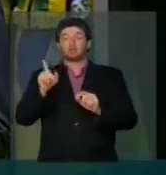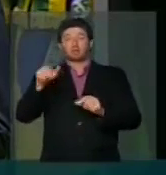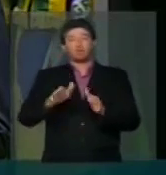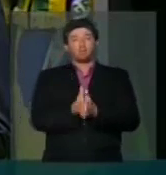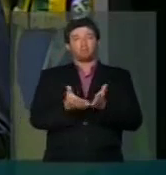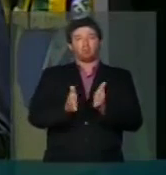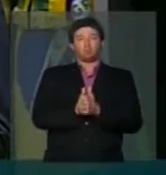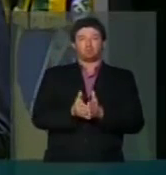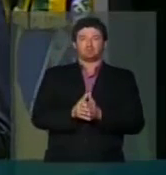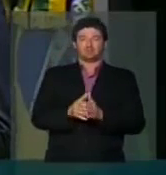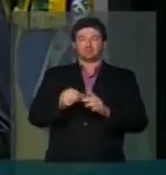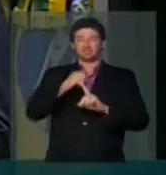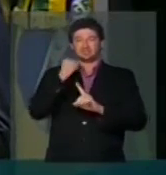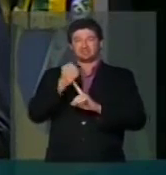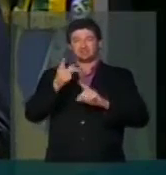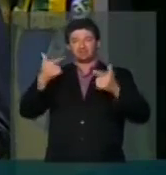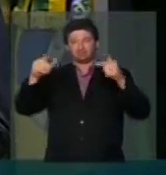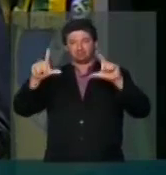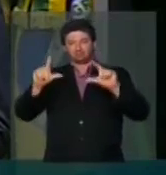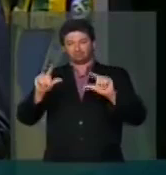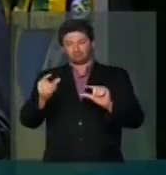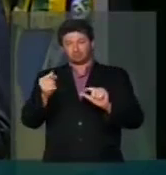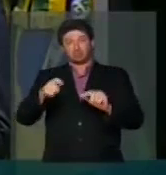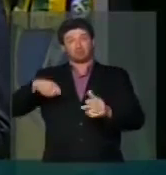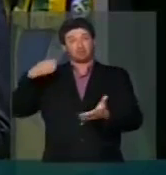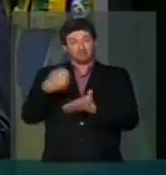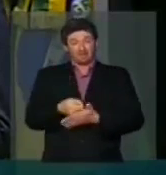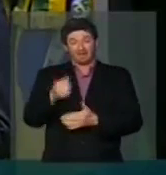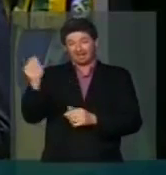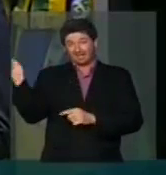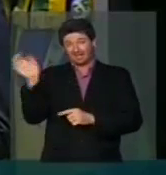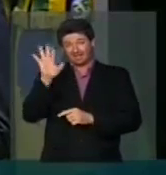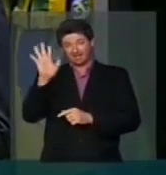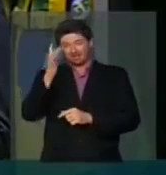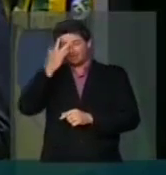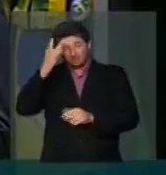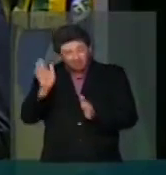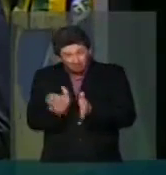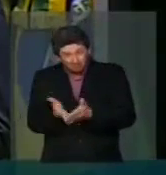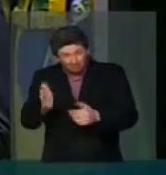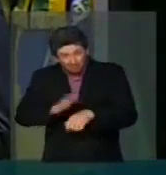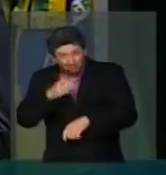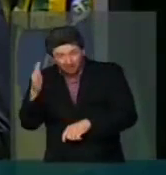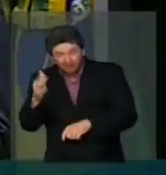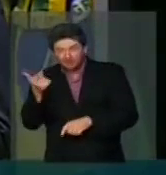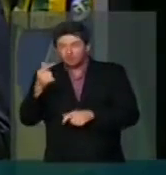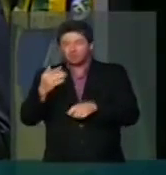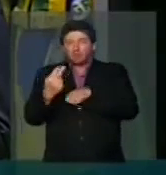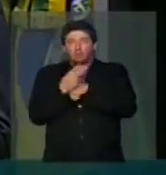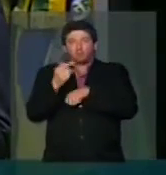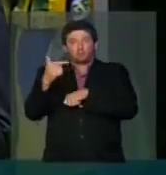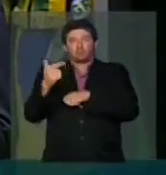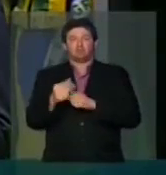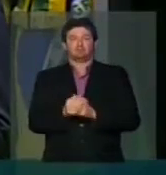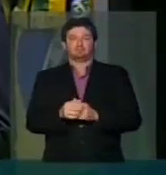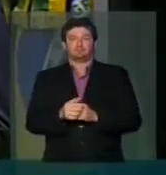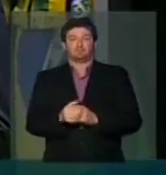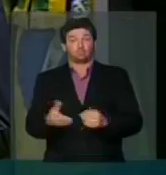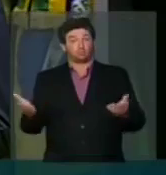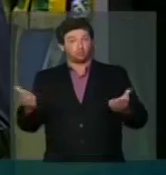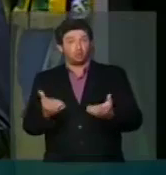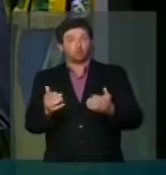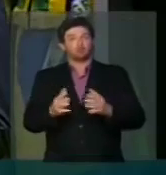de toda a sociedade. Quem paga de maneira intensa por isso são os mais pobres, que não têm como se proteger.